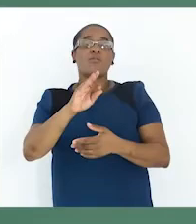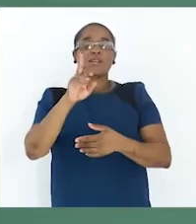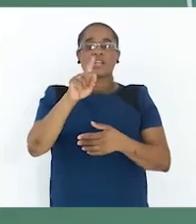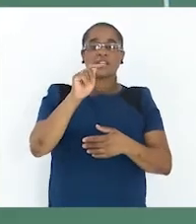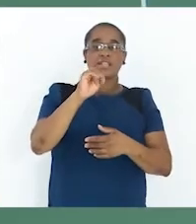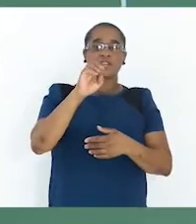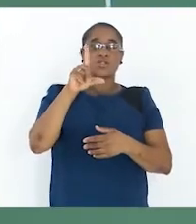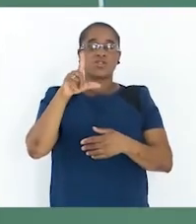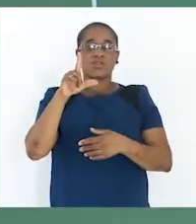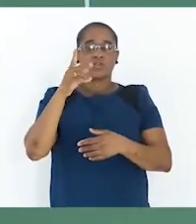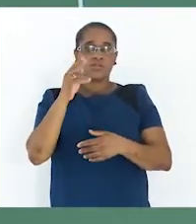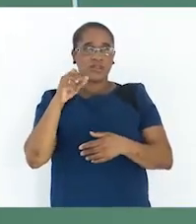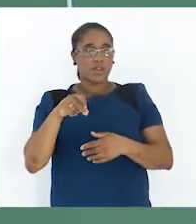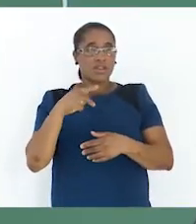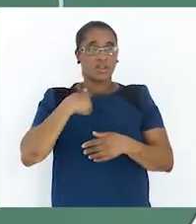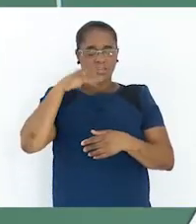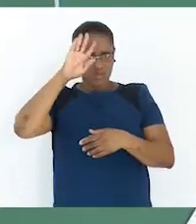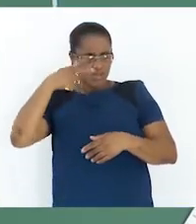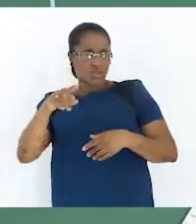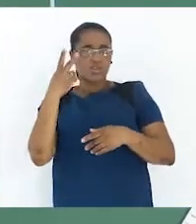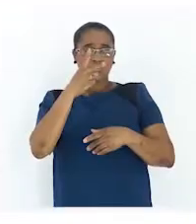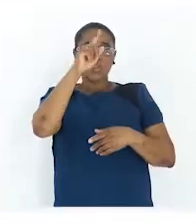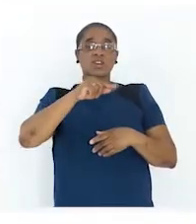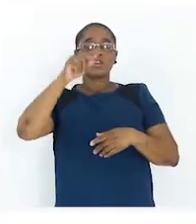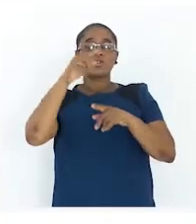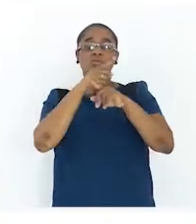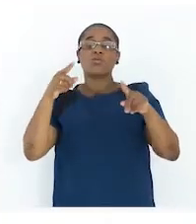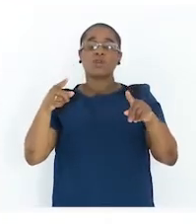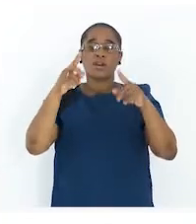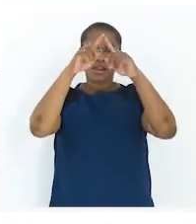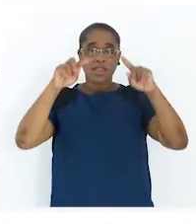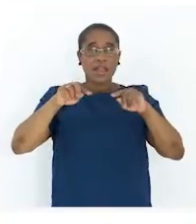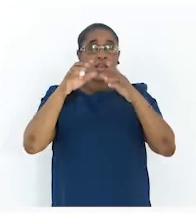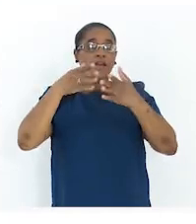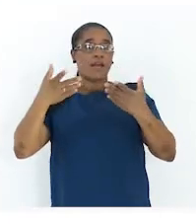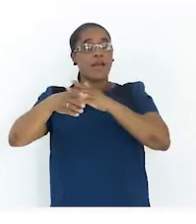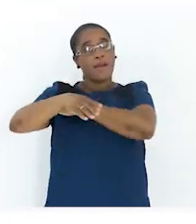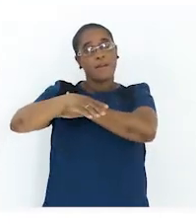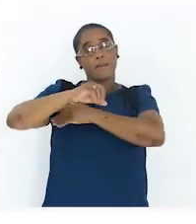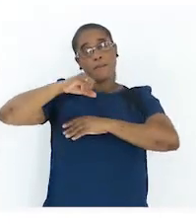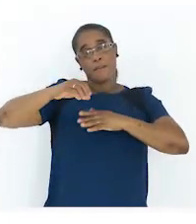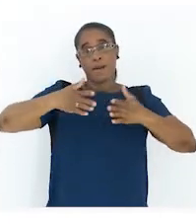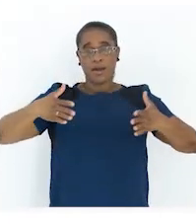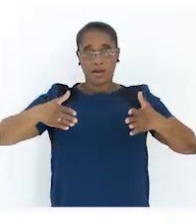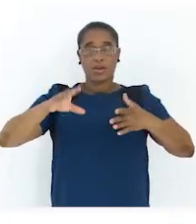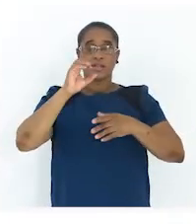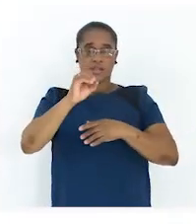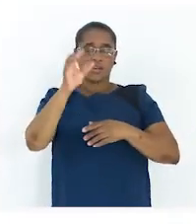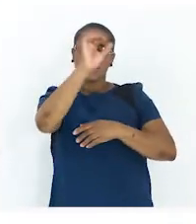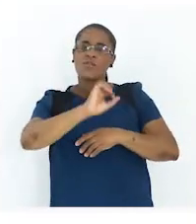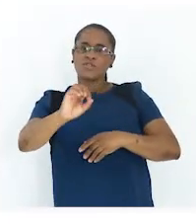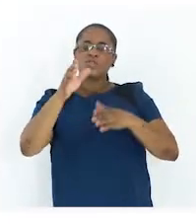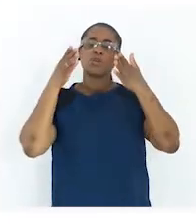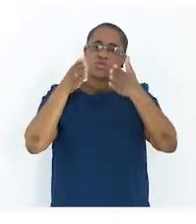delta é maior que zero, certo? Ok, vocês, com a ajuda dos vossos professores,